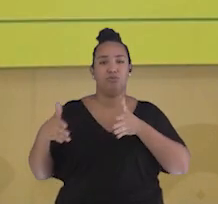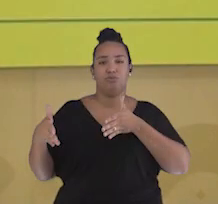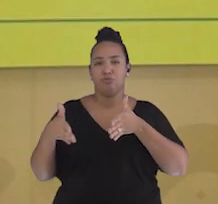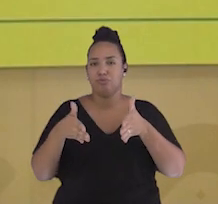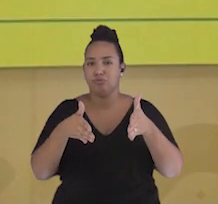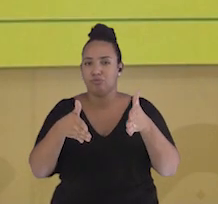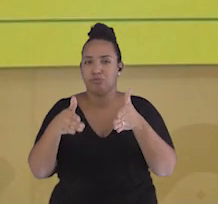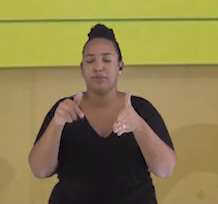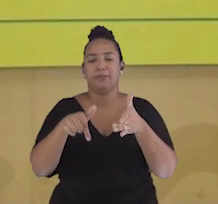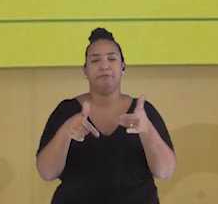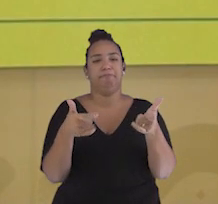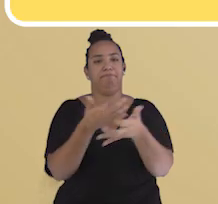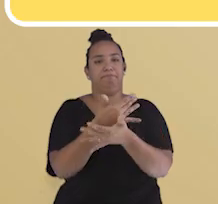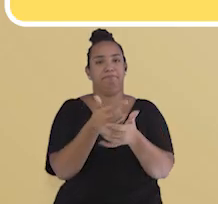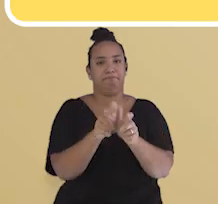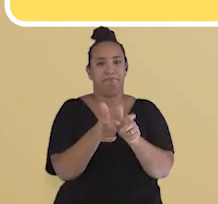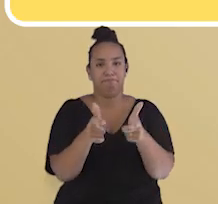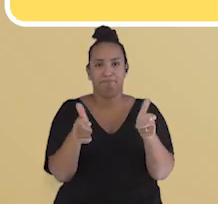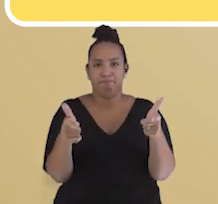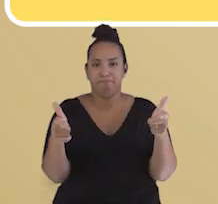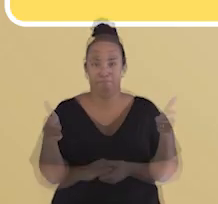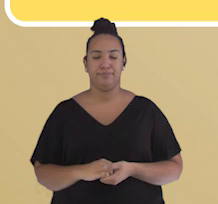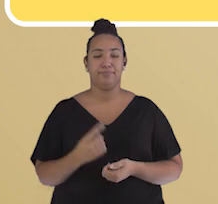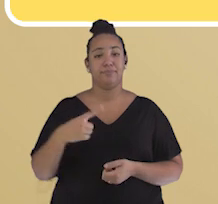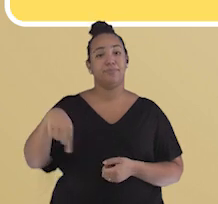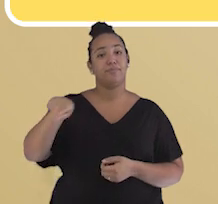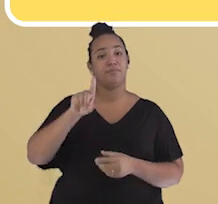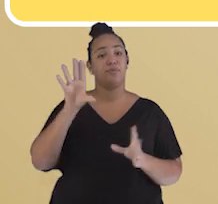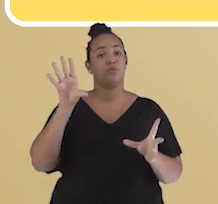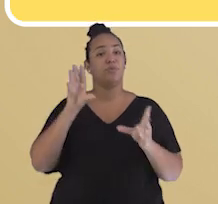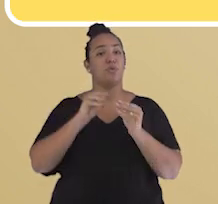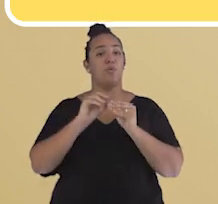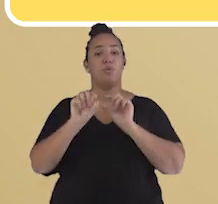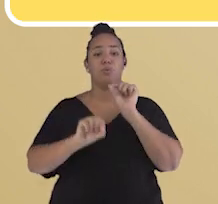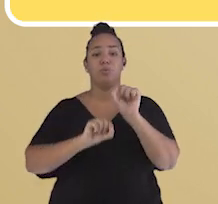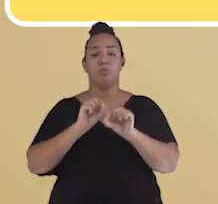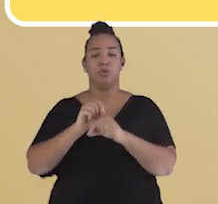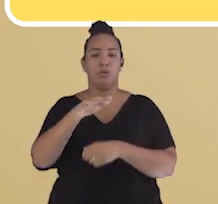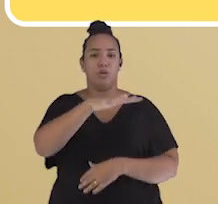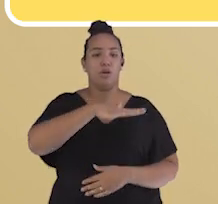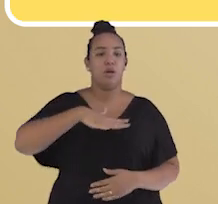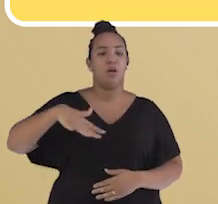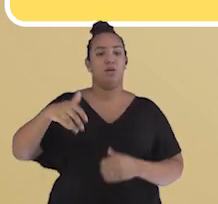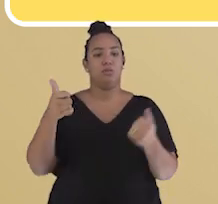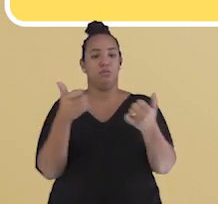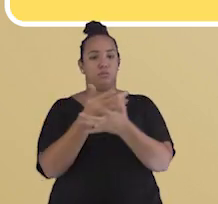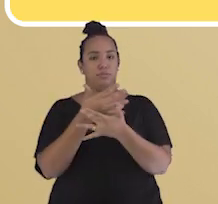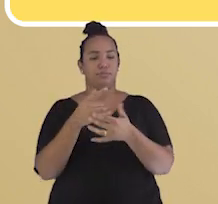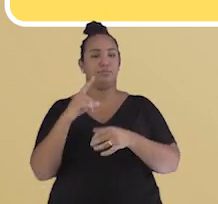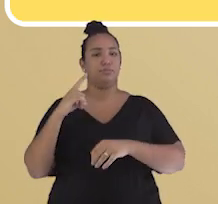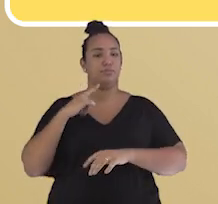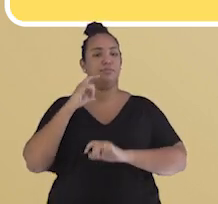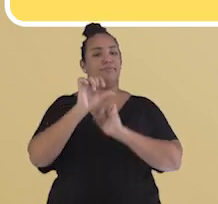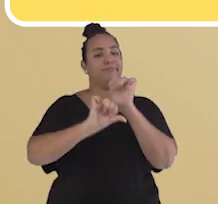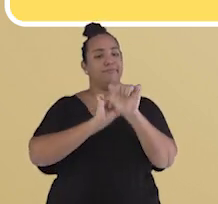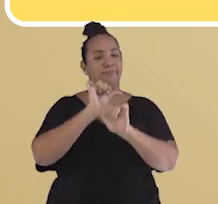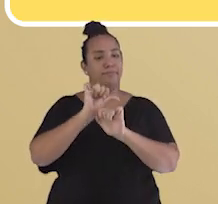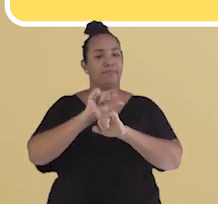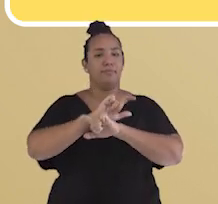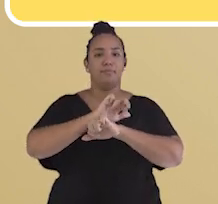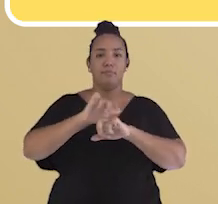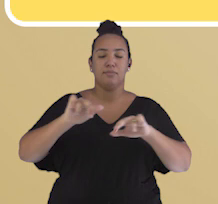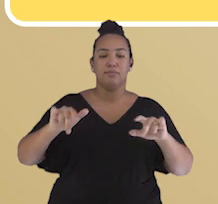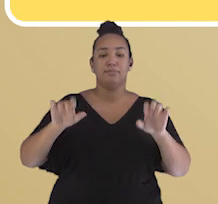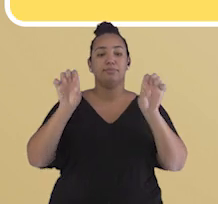Então, o que podemos concluir? Podemos concluir que os espaços urbanos são transformados pela sociedade e que